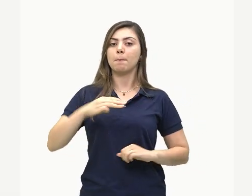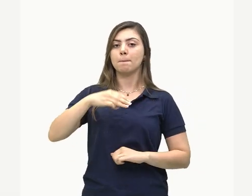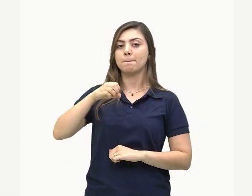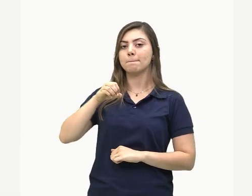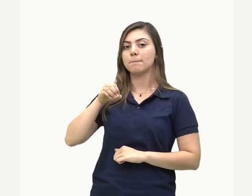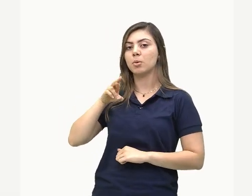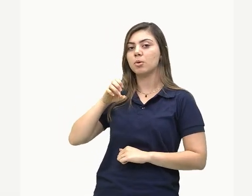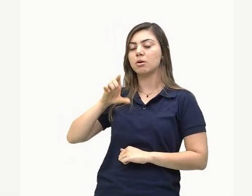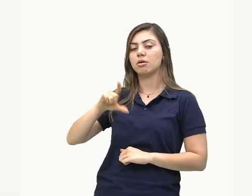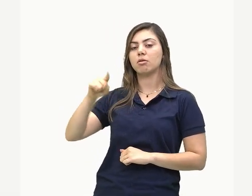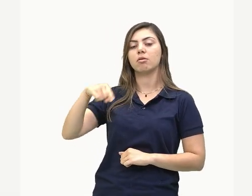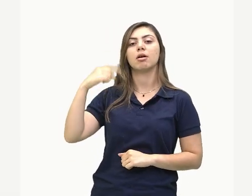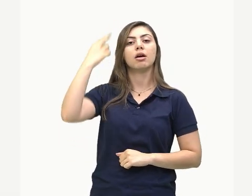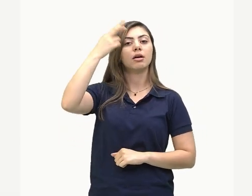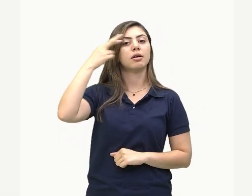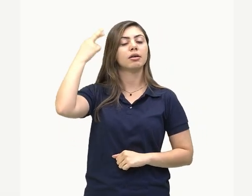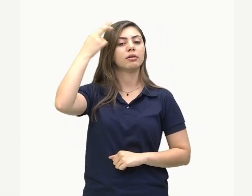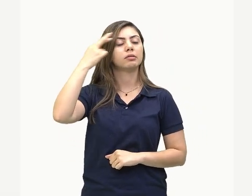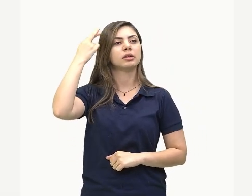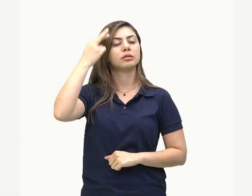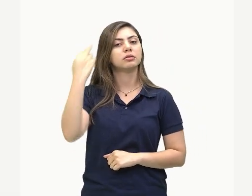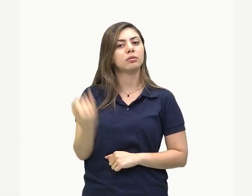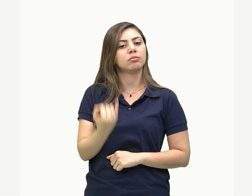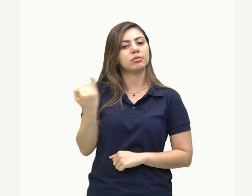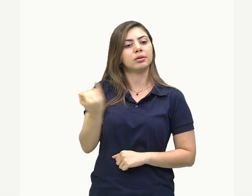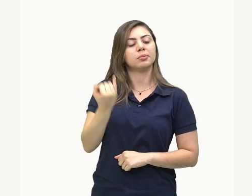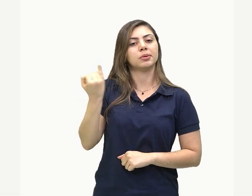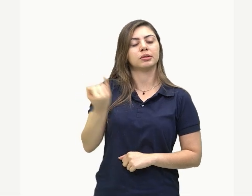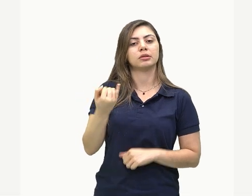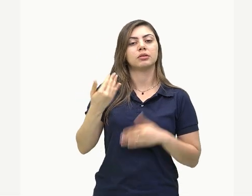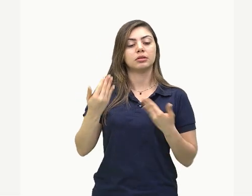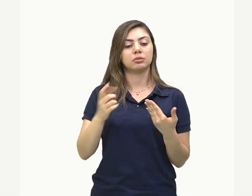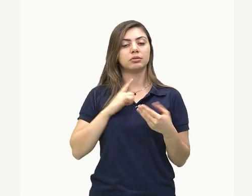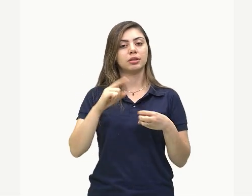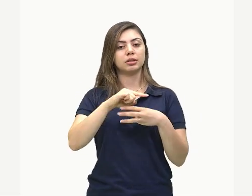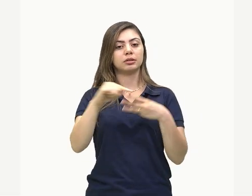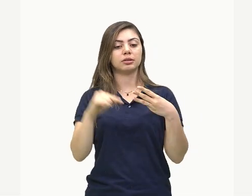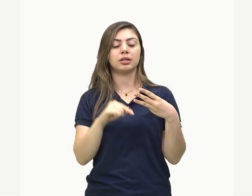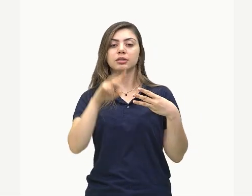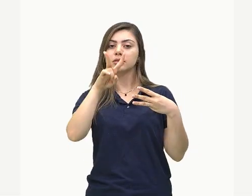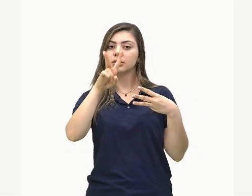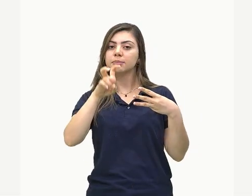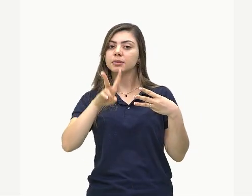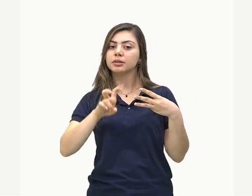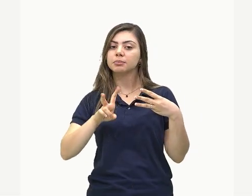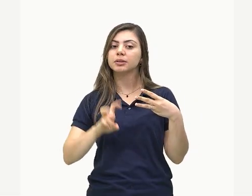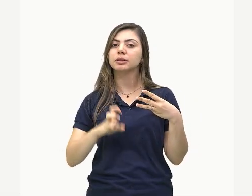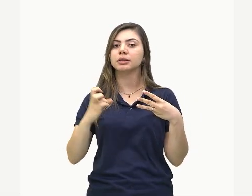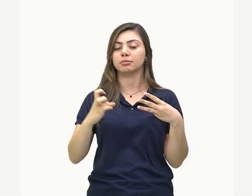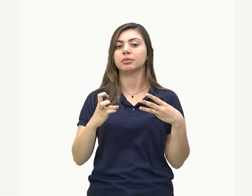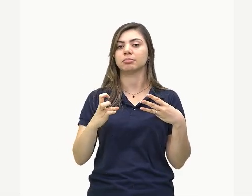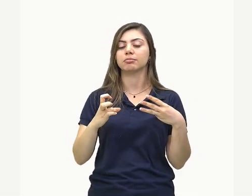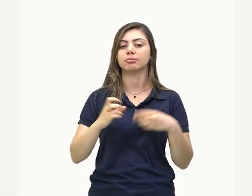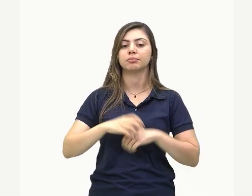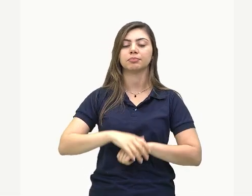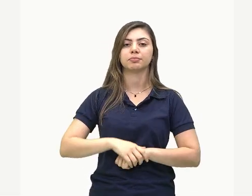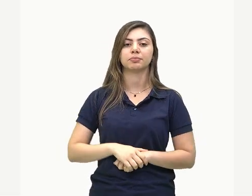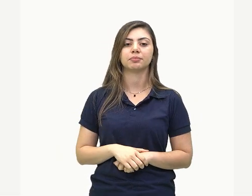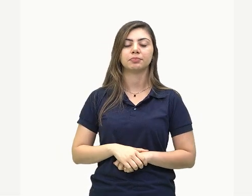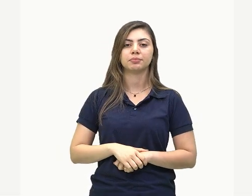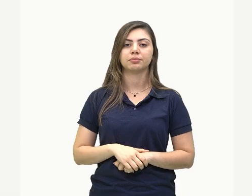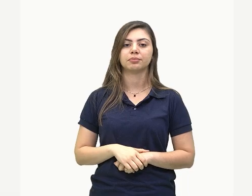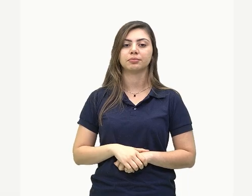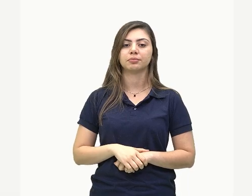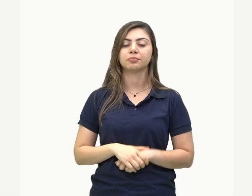reflexões que vão desembocar em 3 temáticas bem interessantes, né?